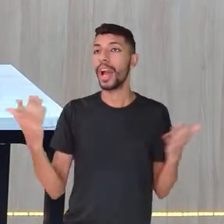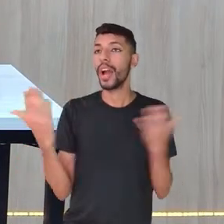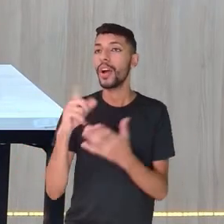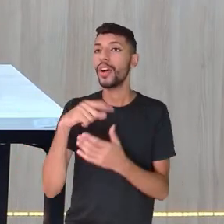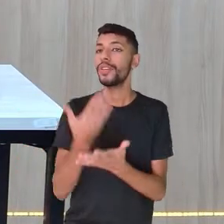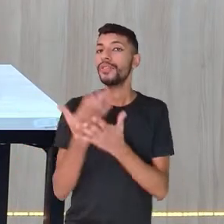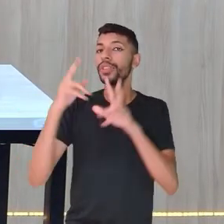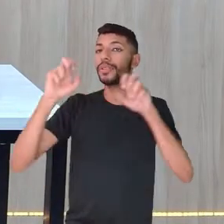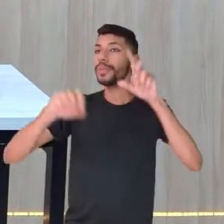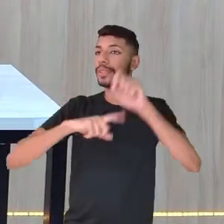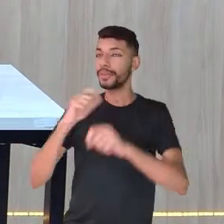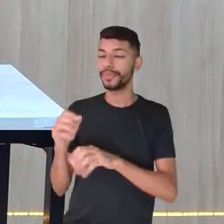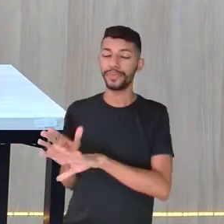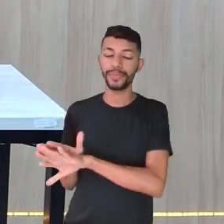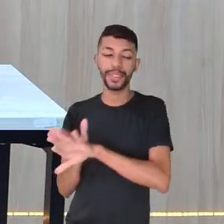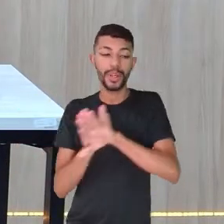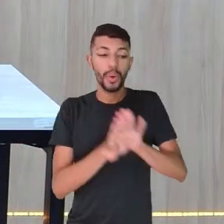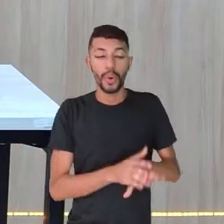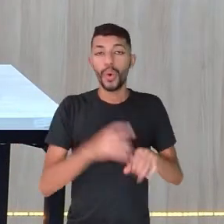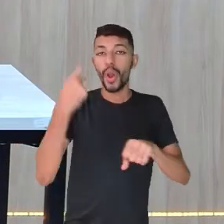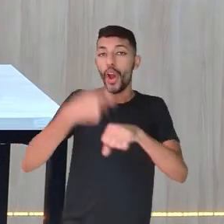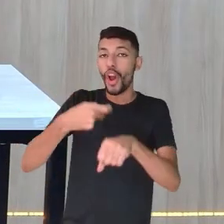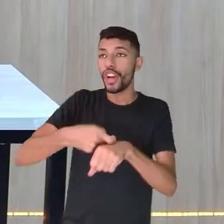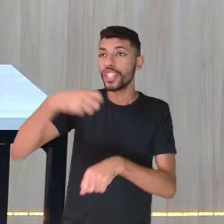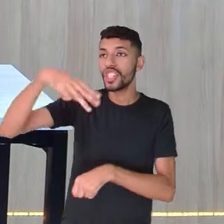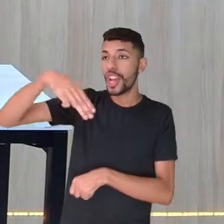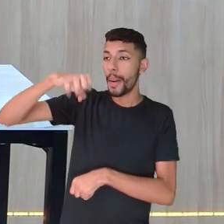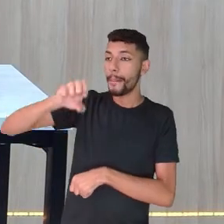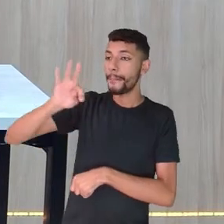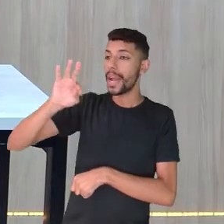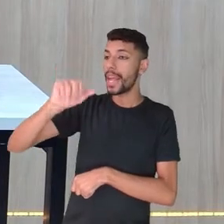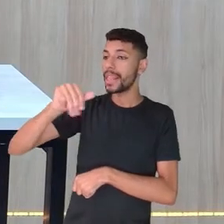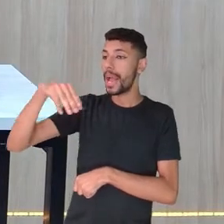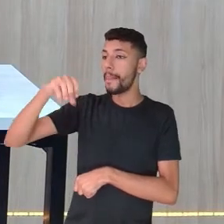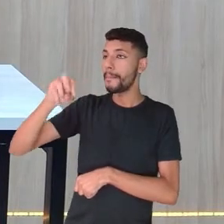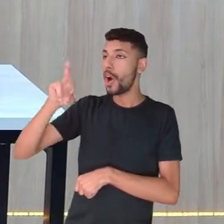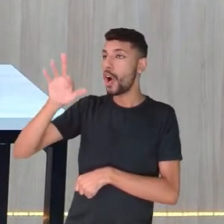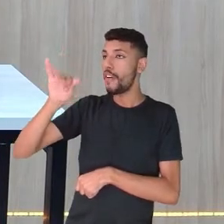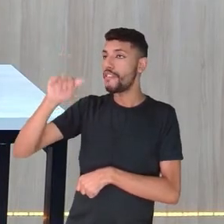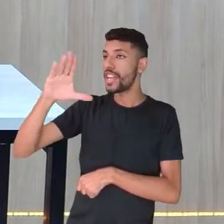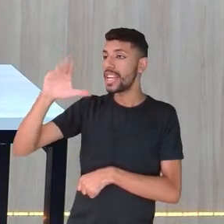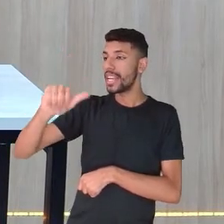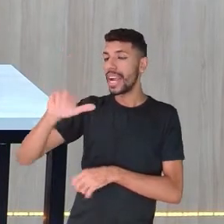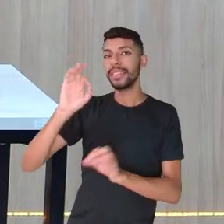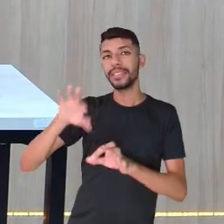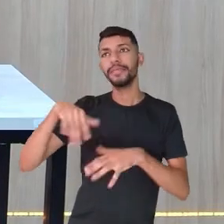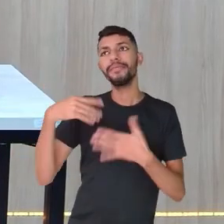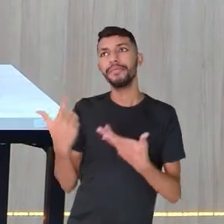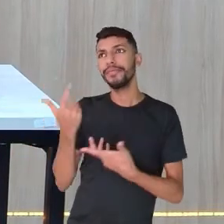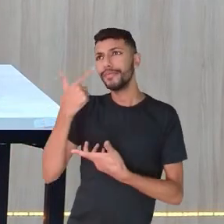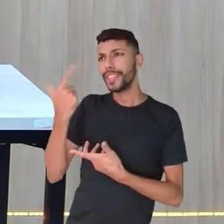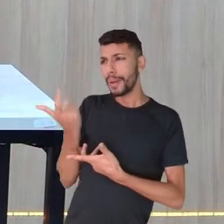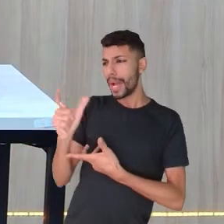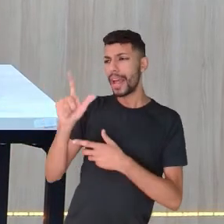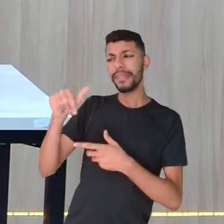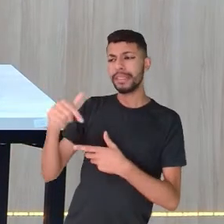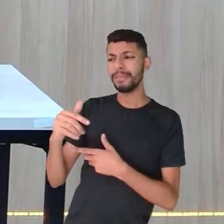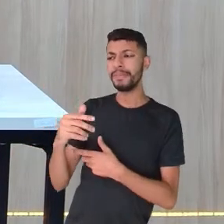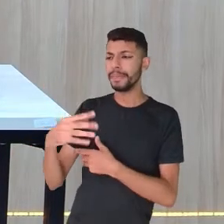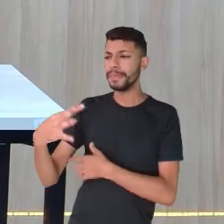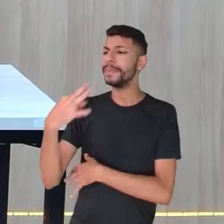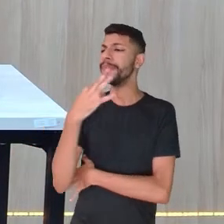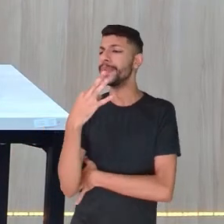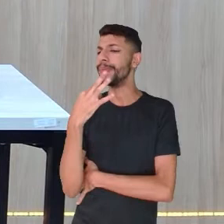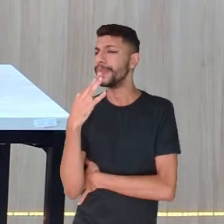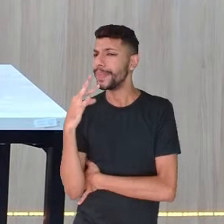quando eu falo de rocha metamórfica, a gente vai lembrar, professora, a palavra metamórfica é conhecida da gente. Será que é